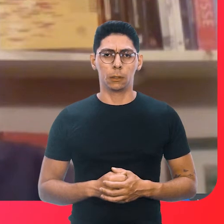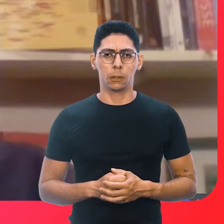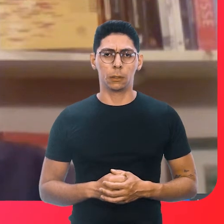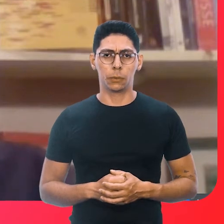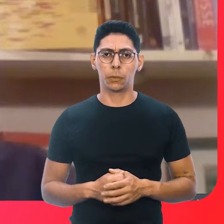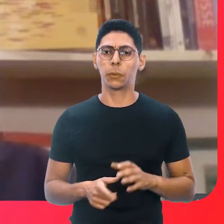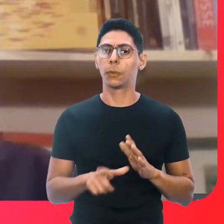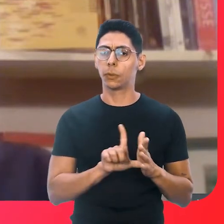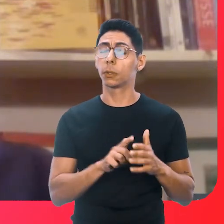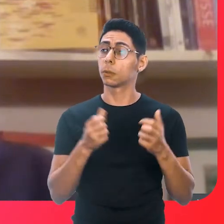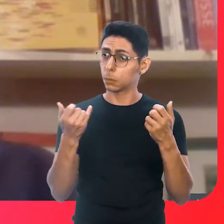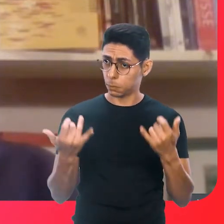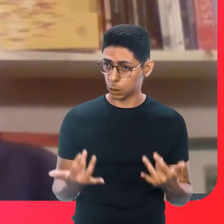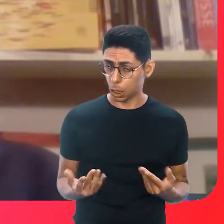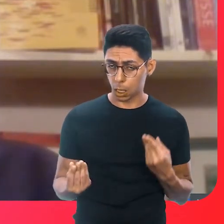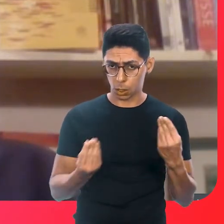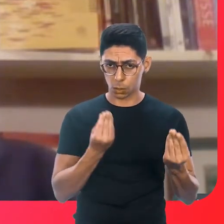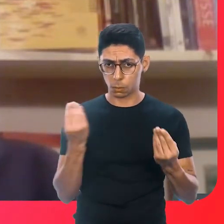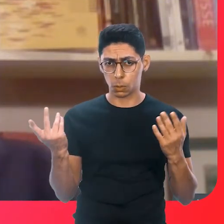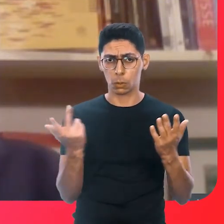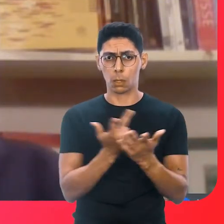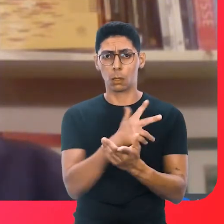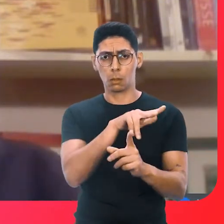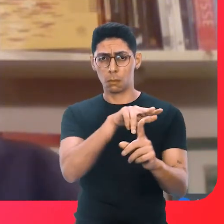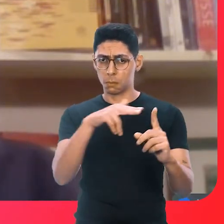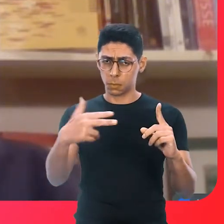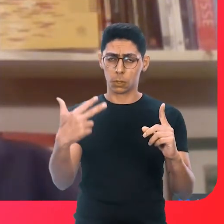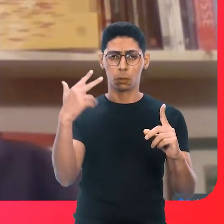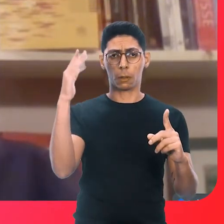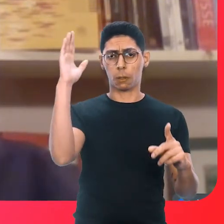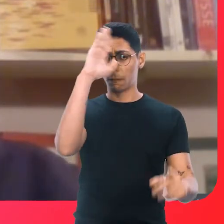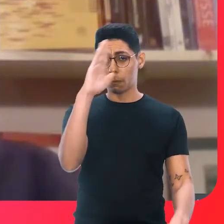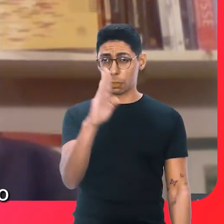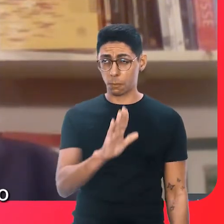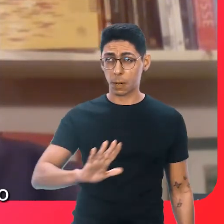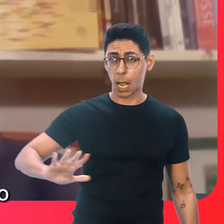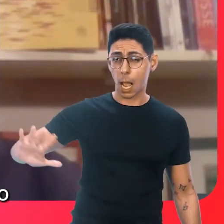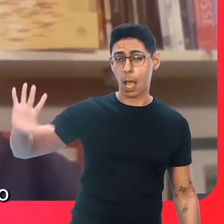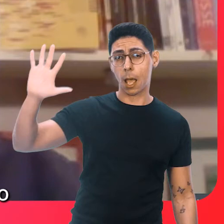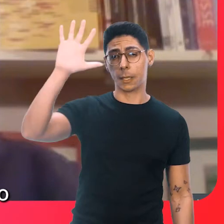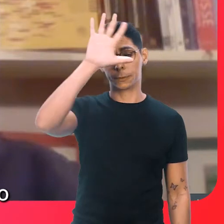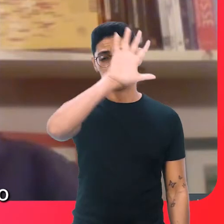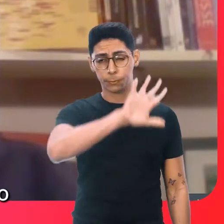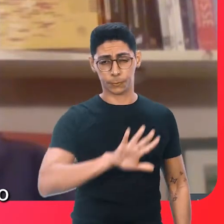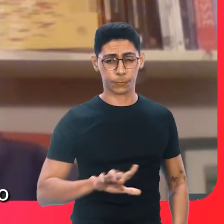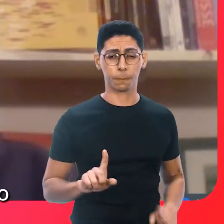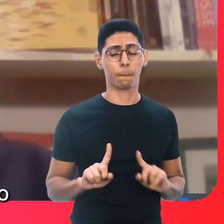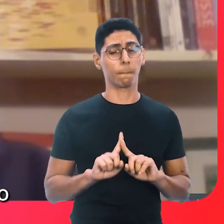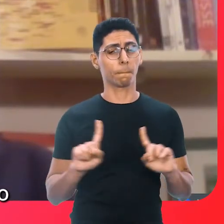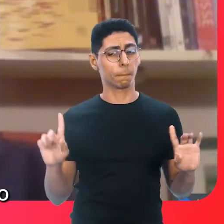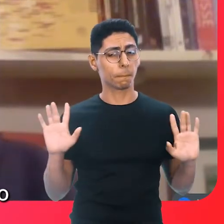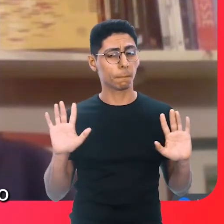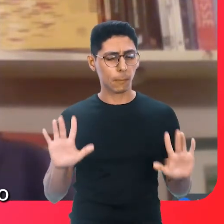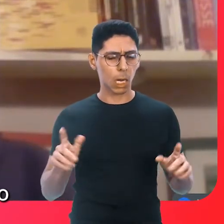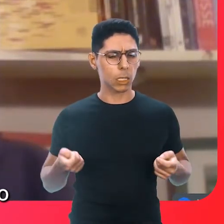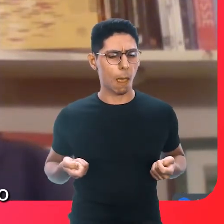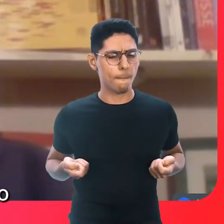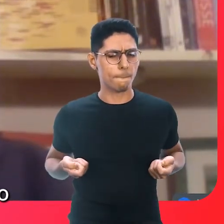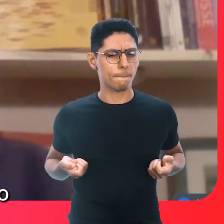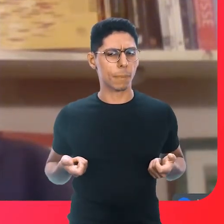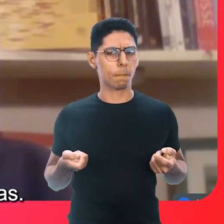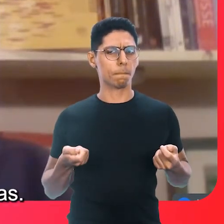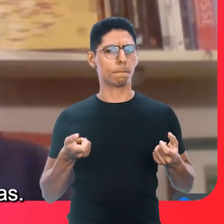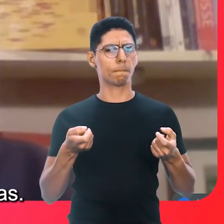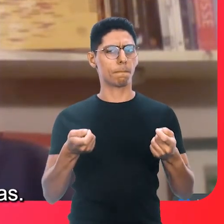nível nacional, uma brevíssima pincelada em nível nacional, mas são raras as instâncias